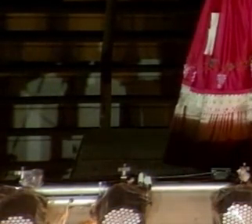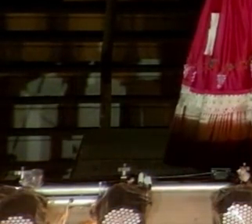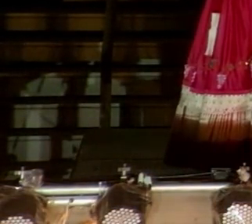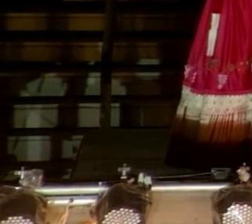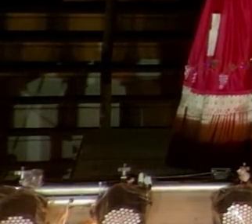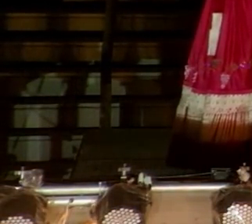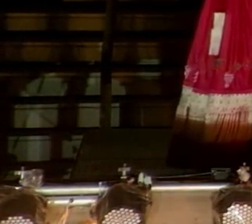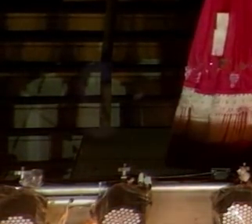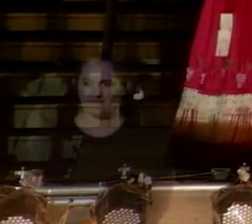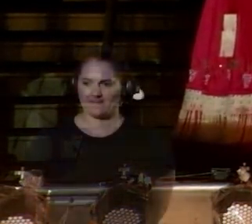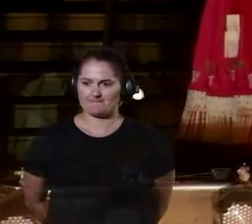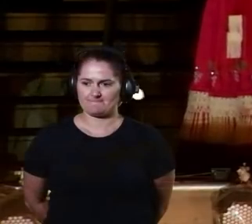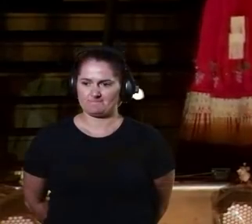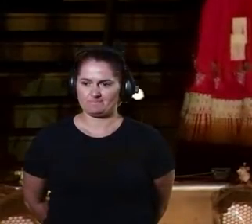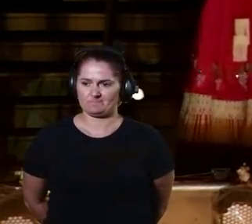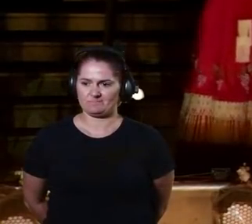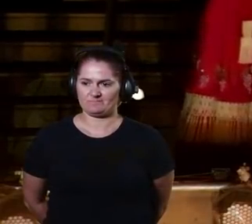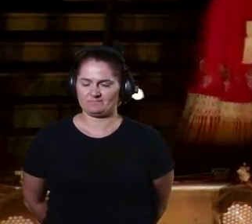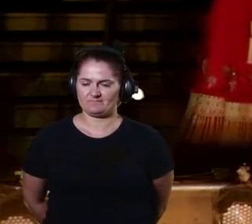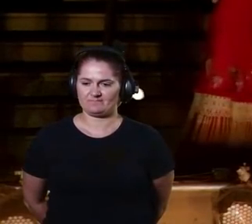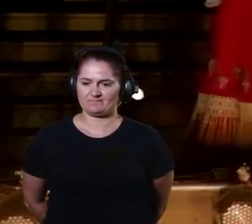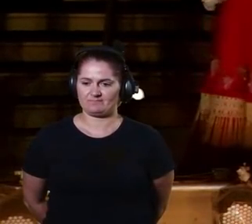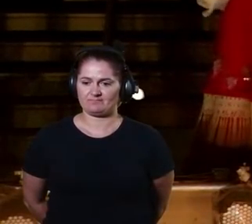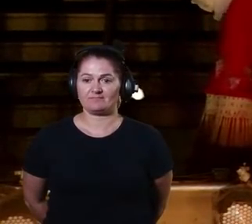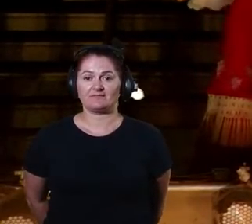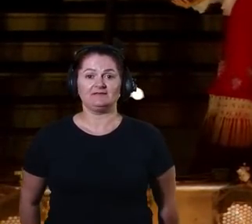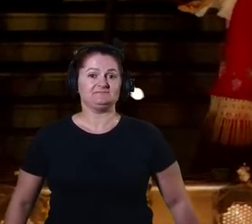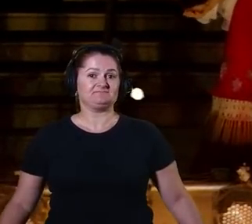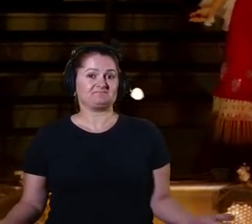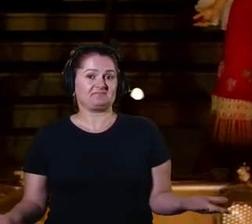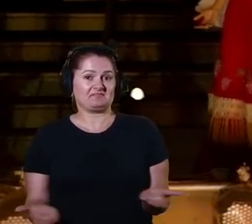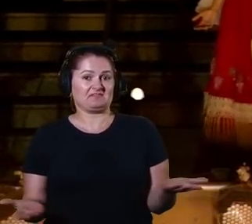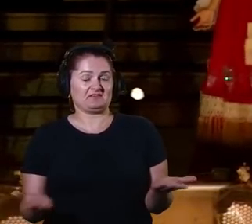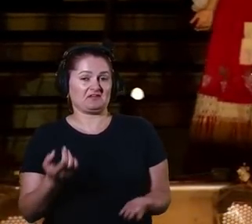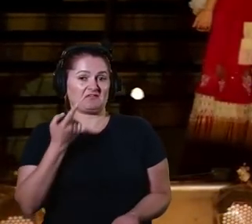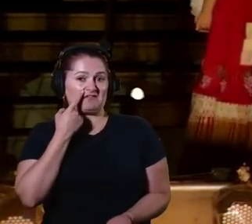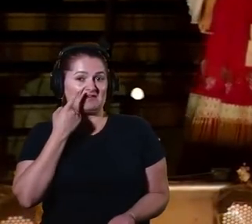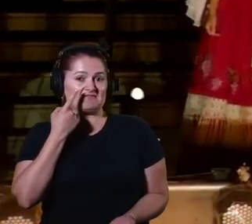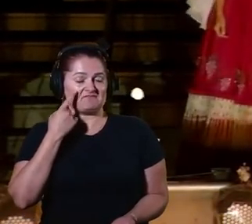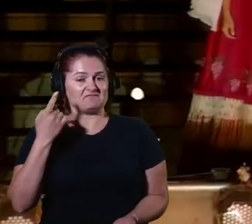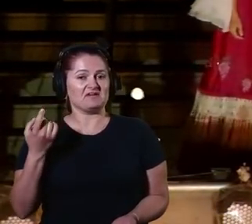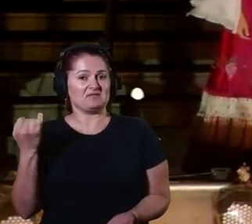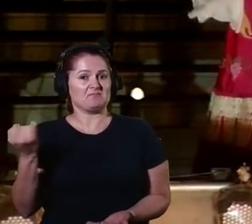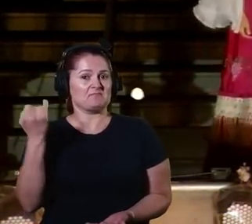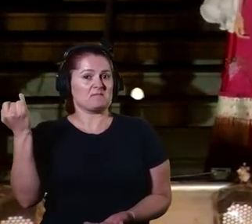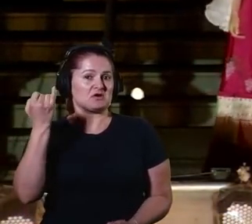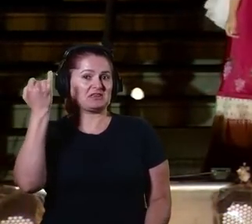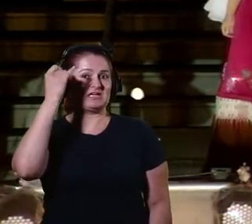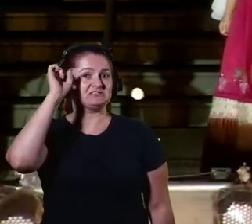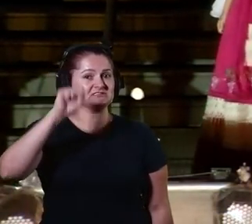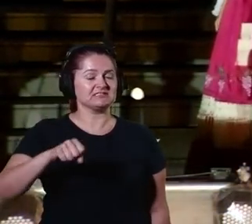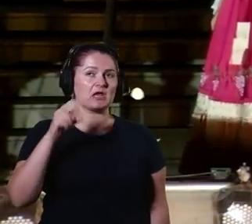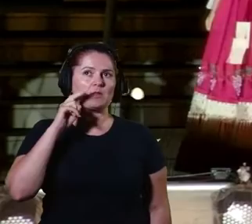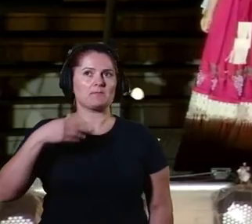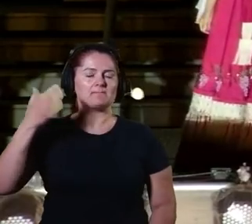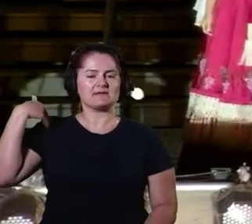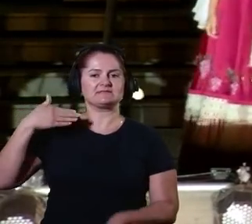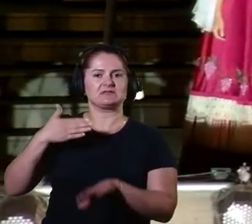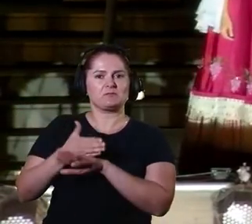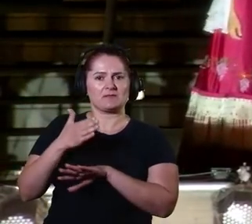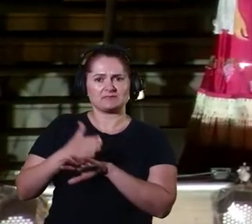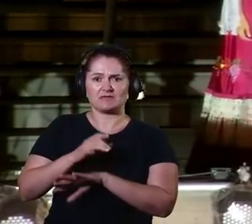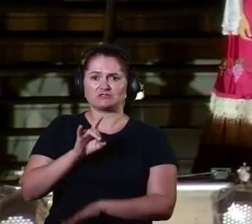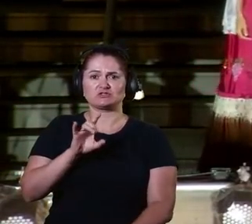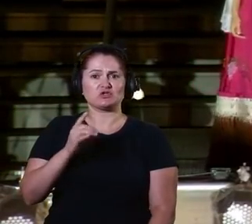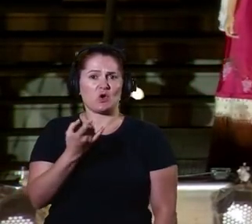Esse momento da saída da catedral é marcante. Na nossa edição também teve, mas foi somente no último desfile, para